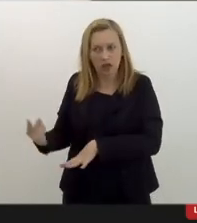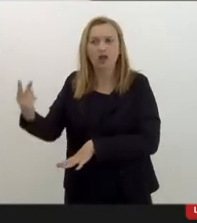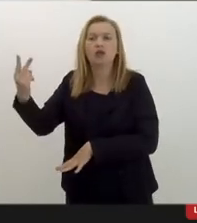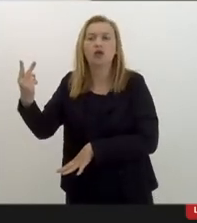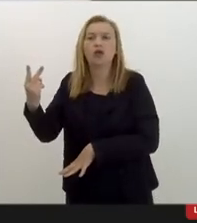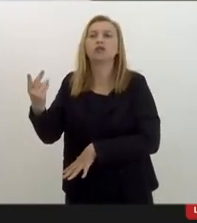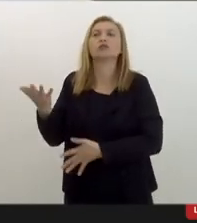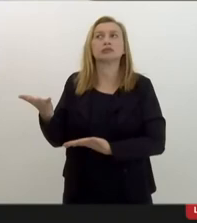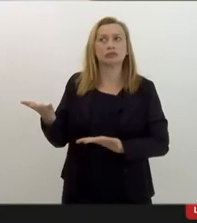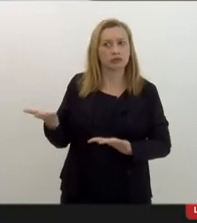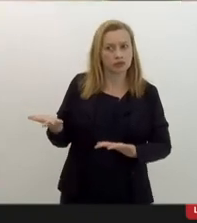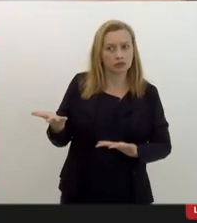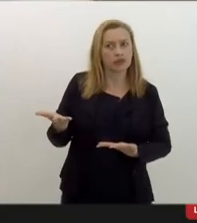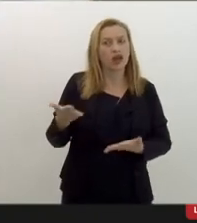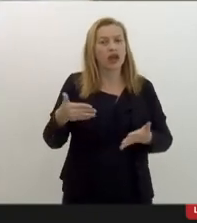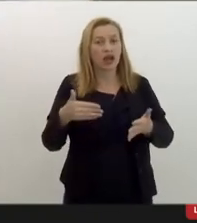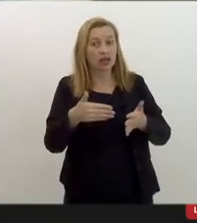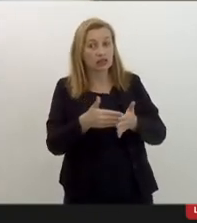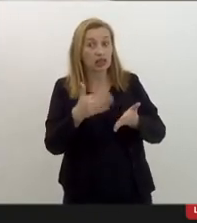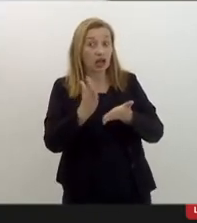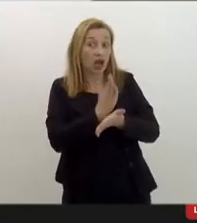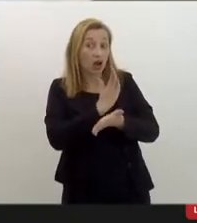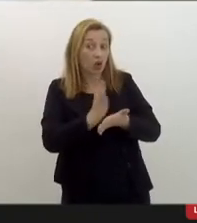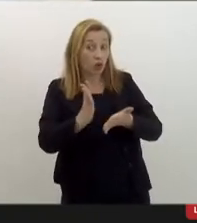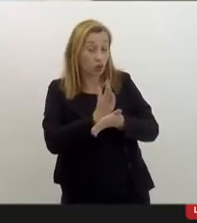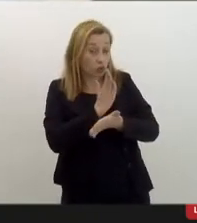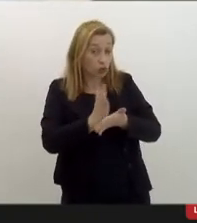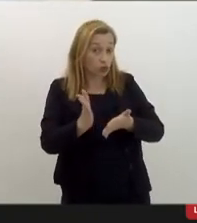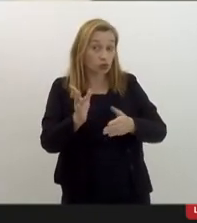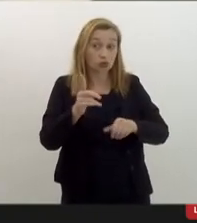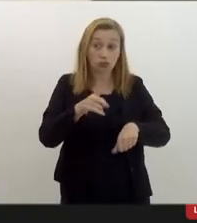aliás até alguns